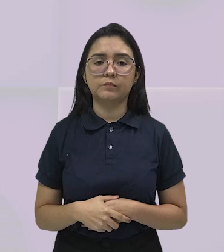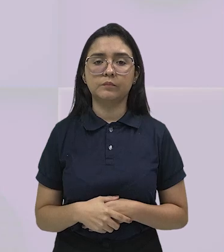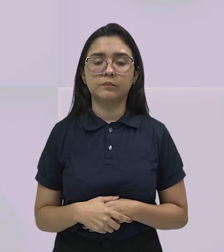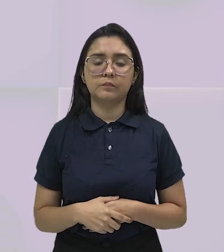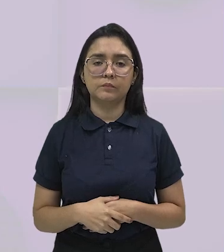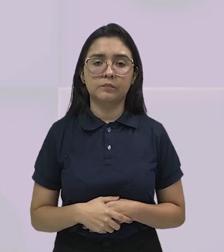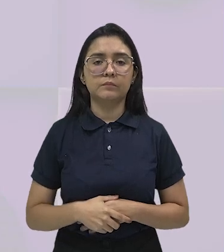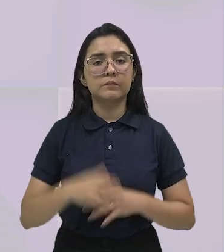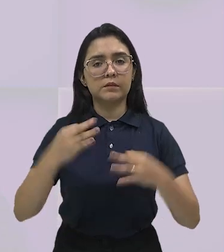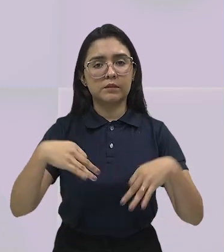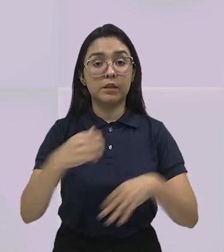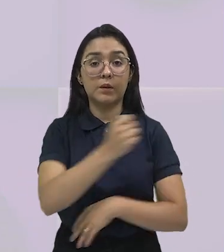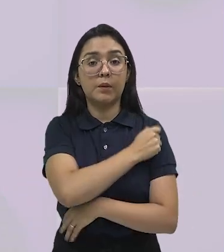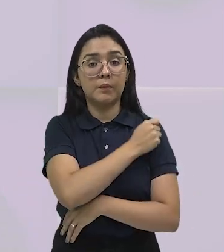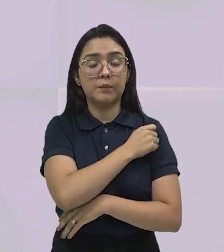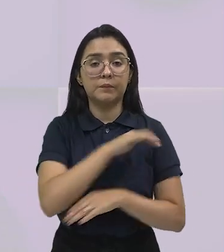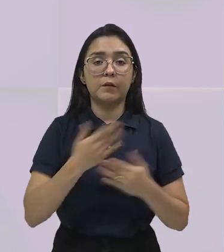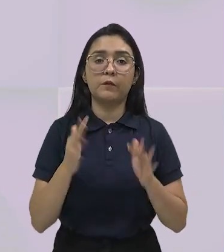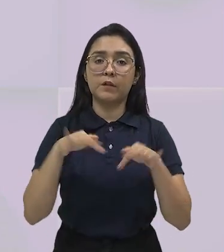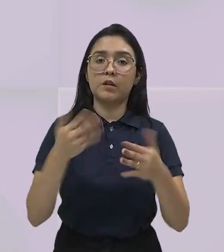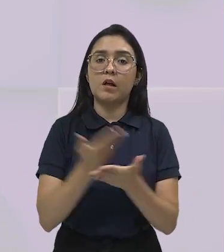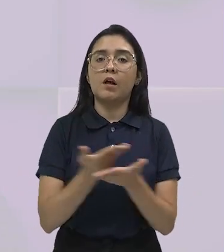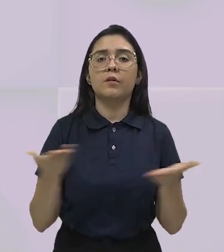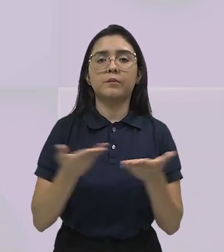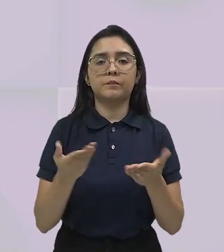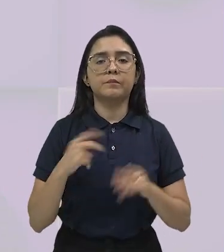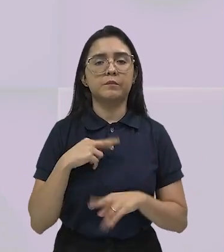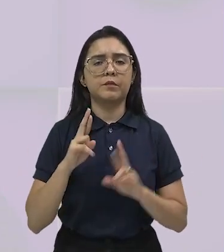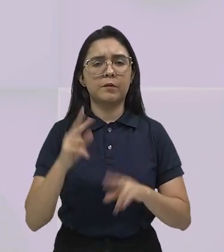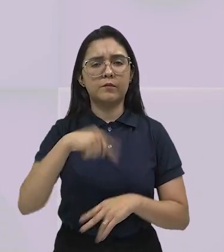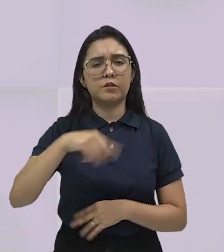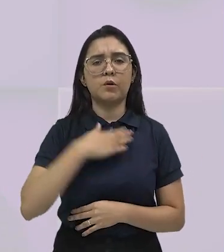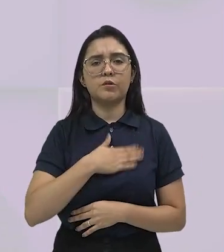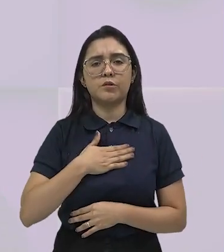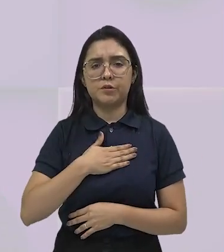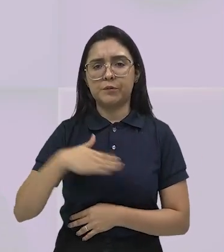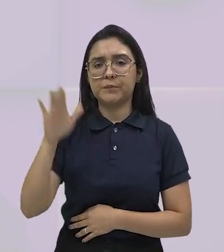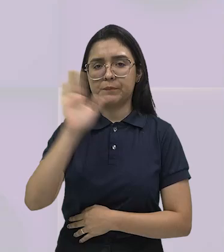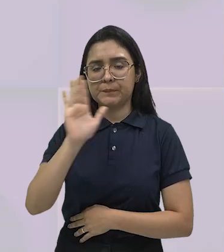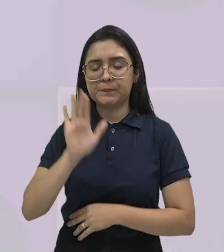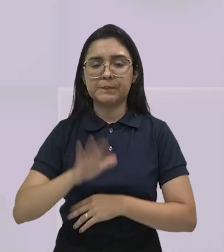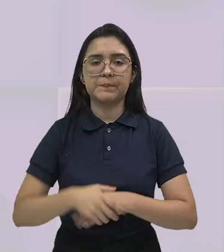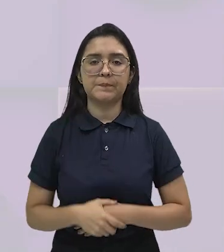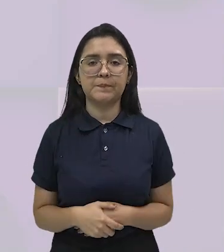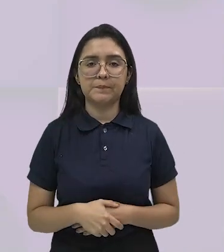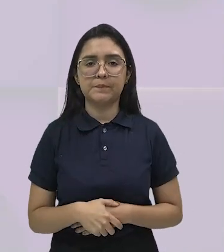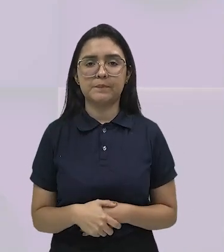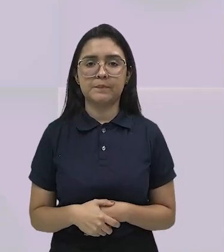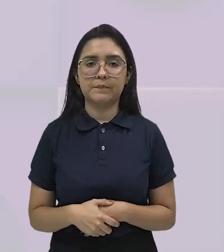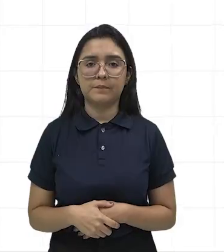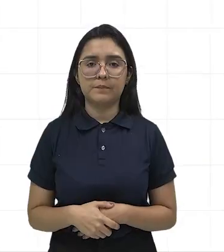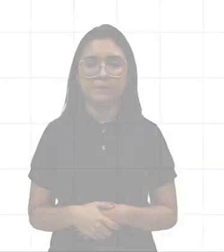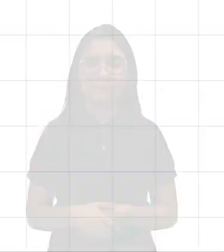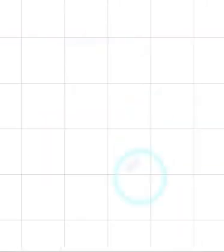executando. Beleza, meu povo? Eu vou ficando por aqui. Espero que você tenha gostado. Até a próxima. Tchau.